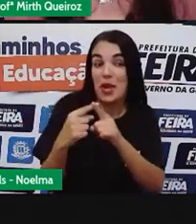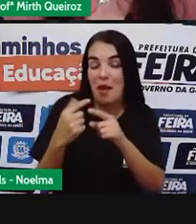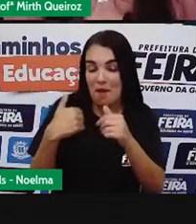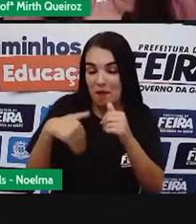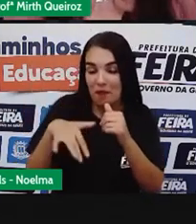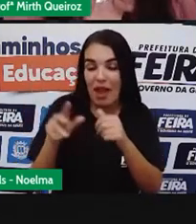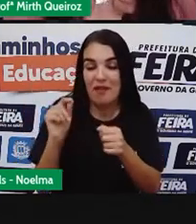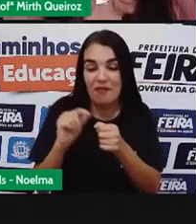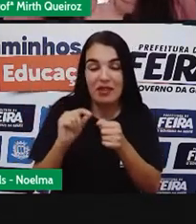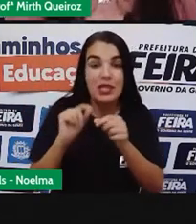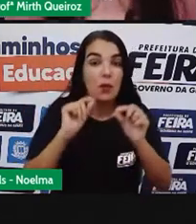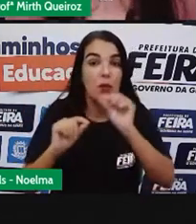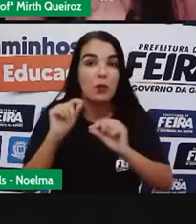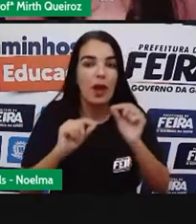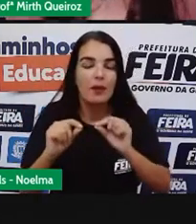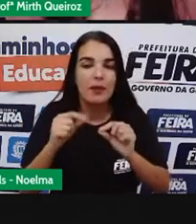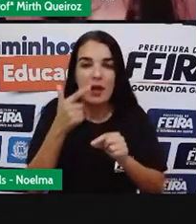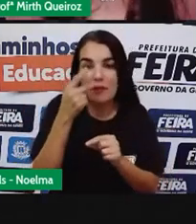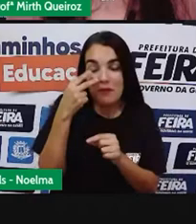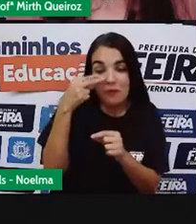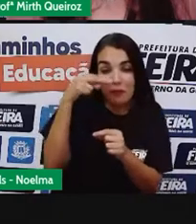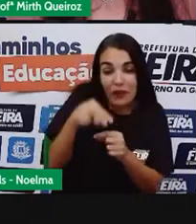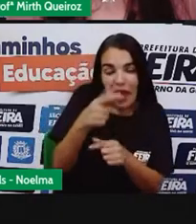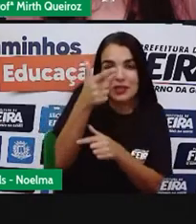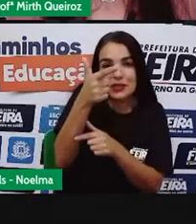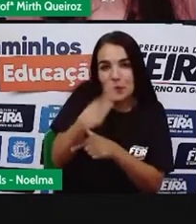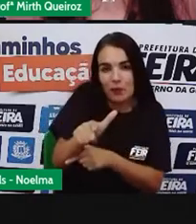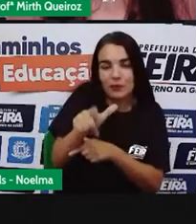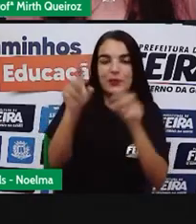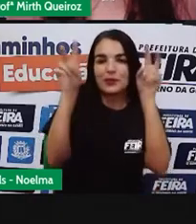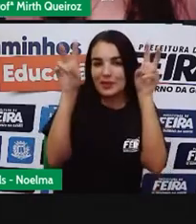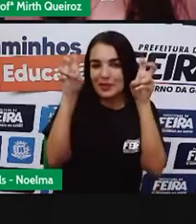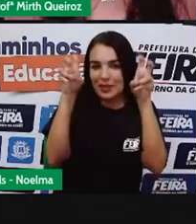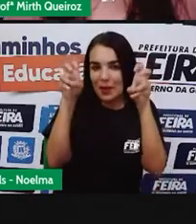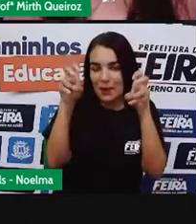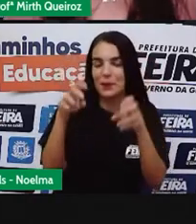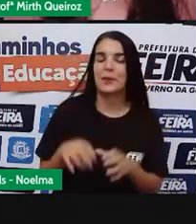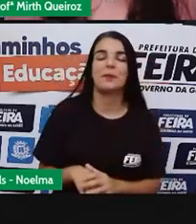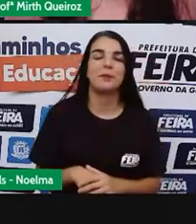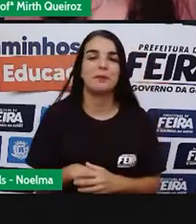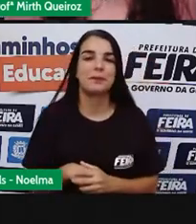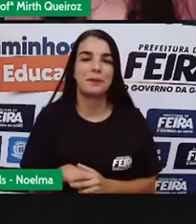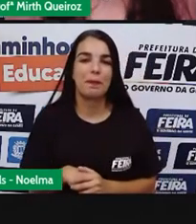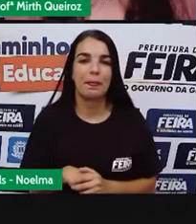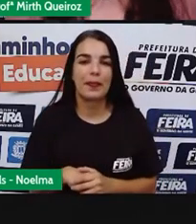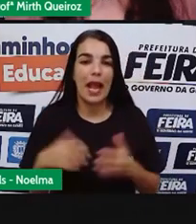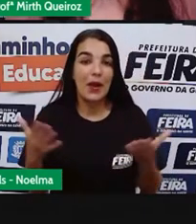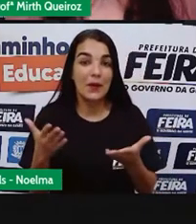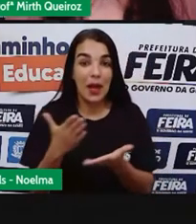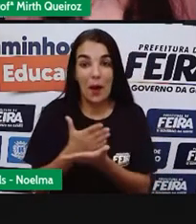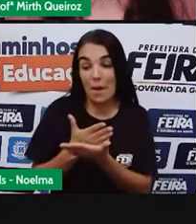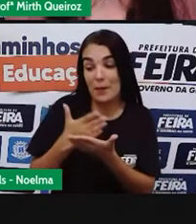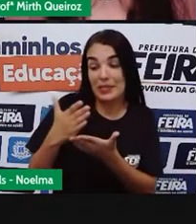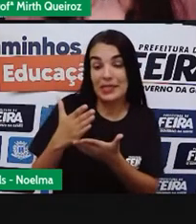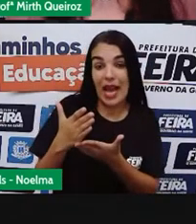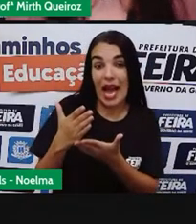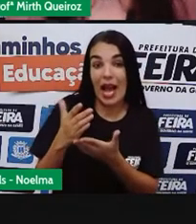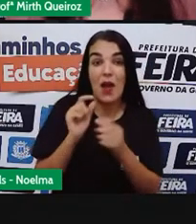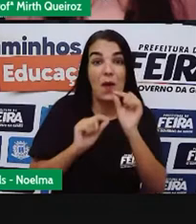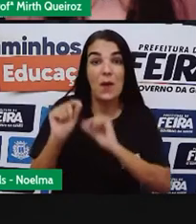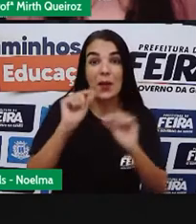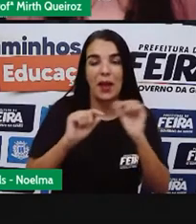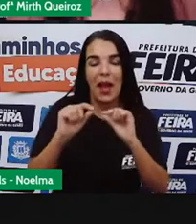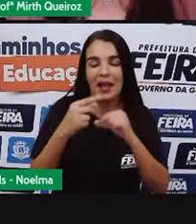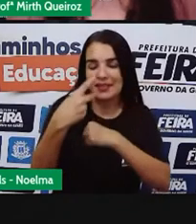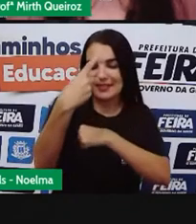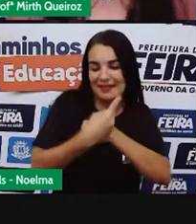revisaremos alguns dos conteúdos que nós estudamos durante este ano. E para começar, vamos começar de uma